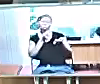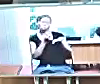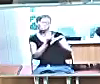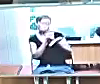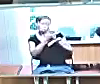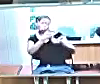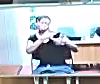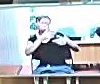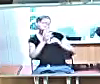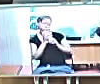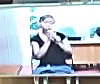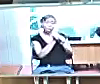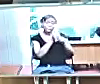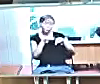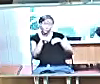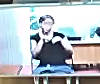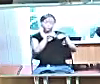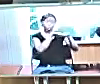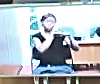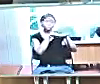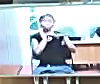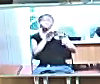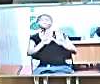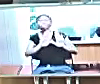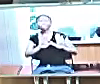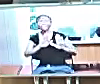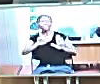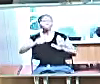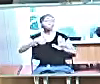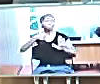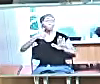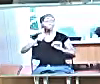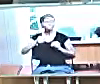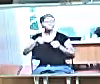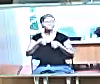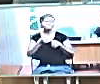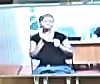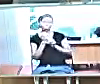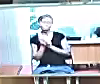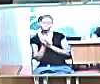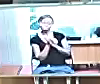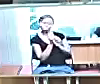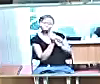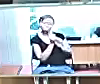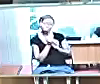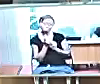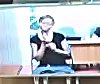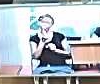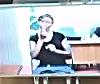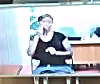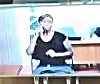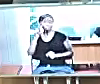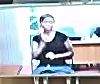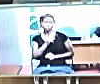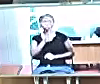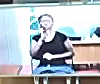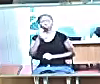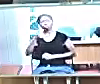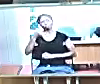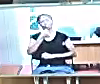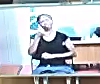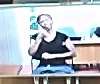mas na verdade um primeiro esforço é de revisão desses números mostrou se já um déficit projetado de